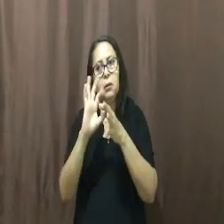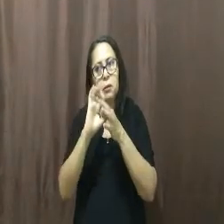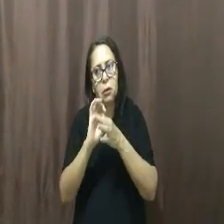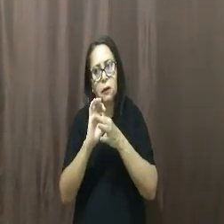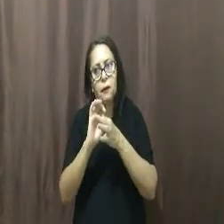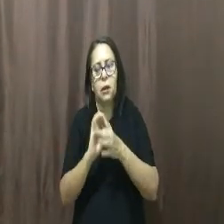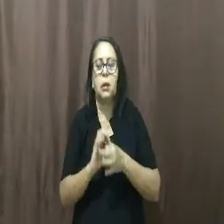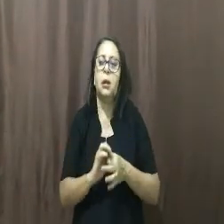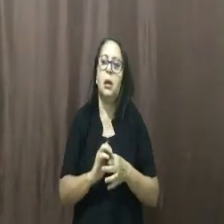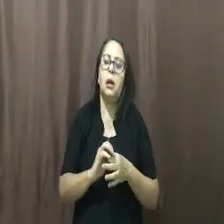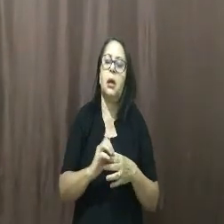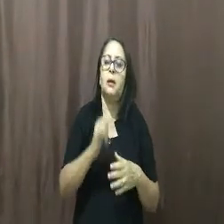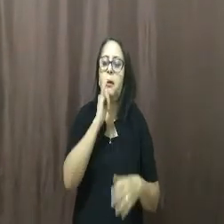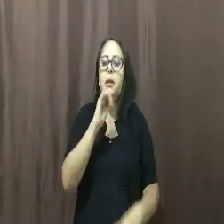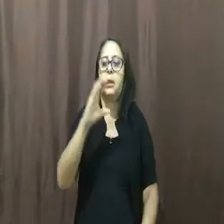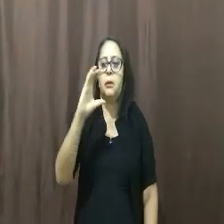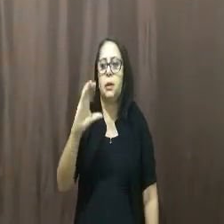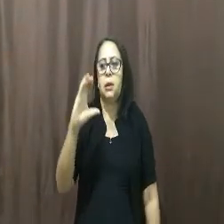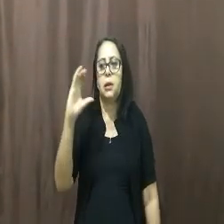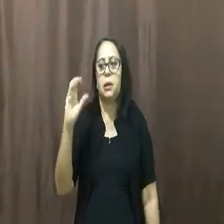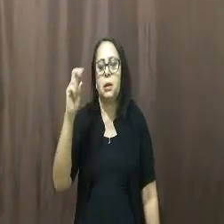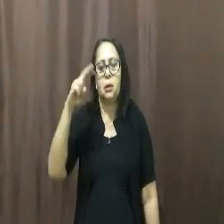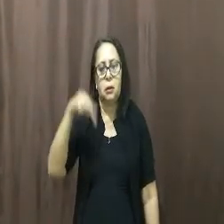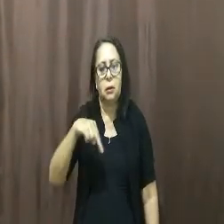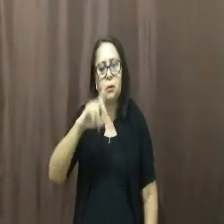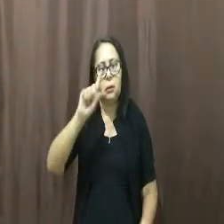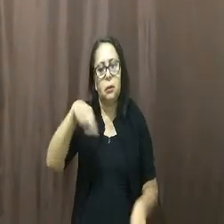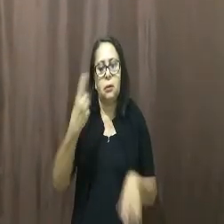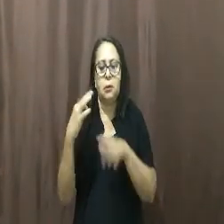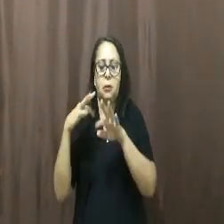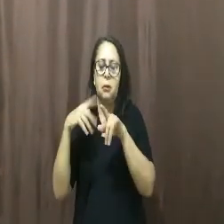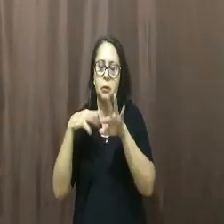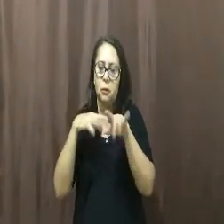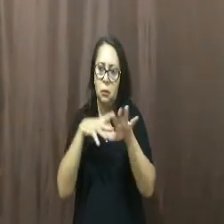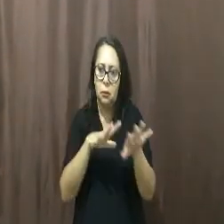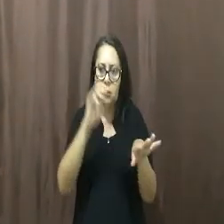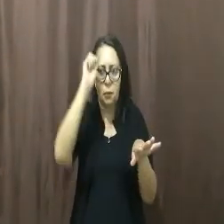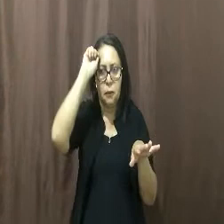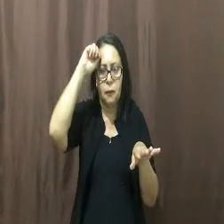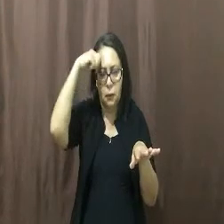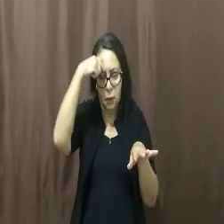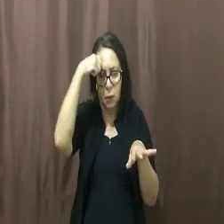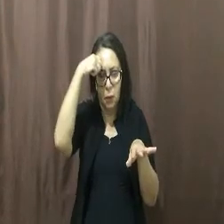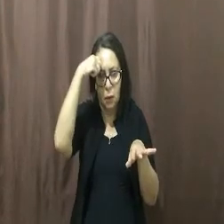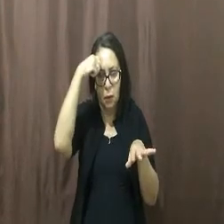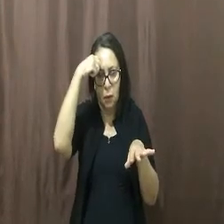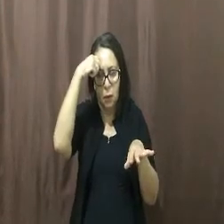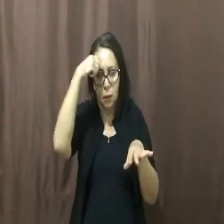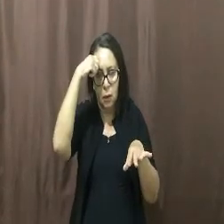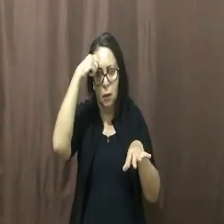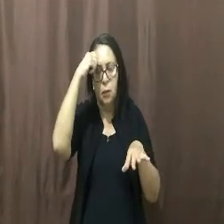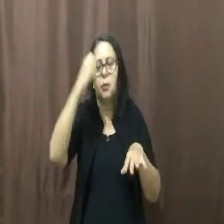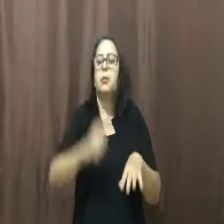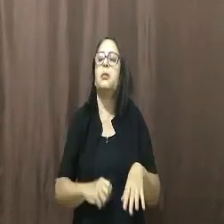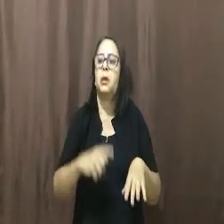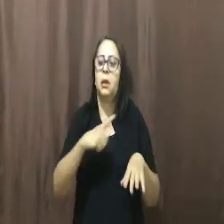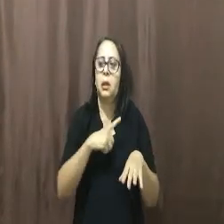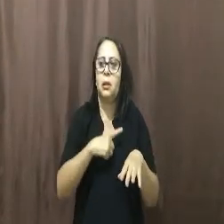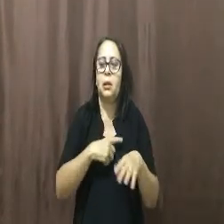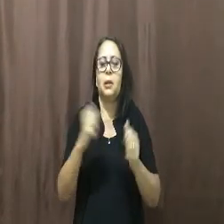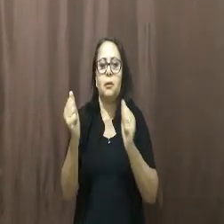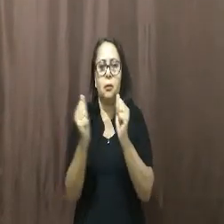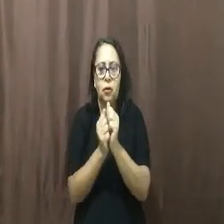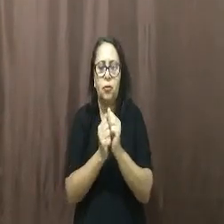Unificado, né, como o CCN, tantos outros movimentos negros, do movimento social negro,